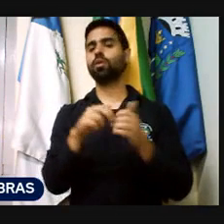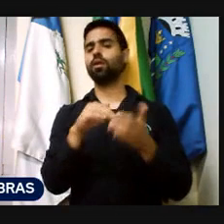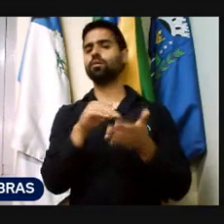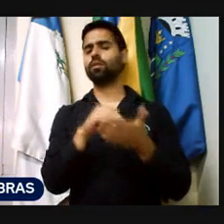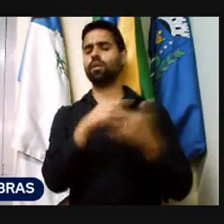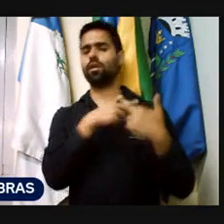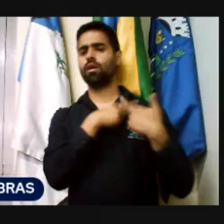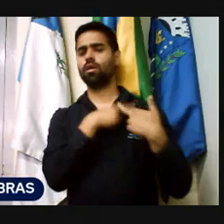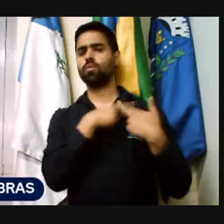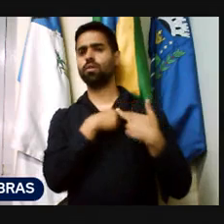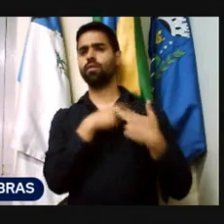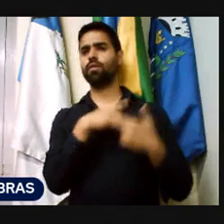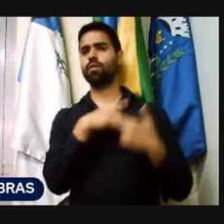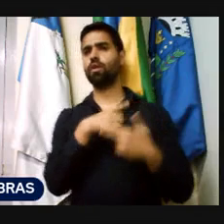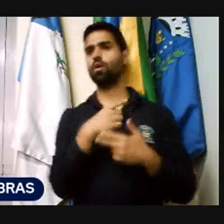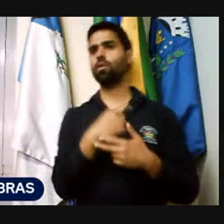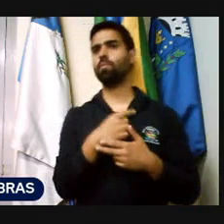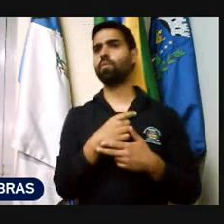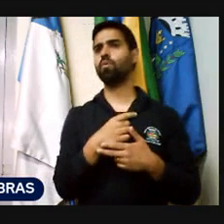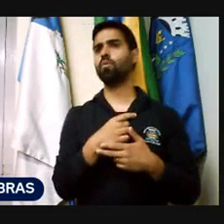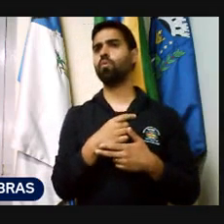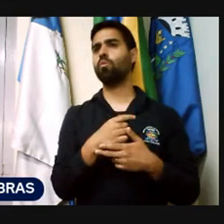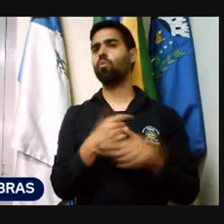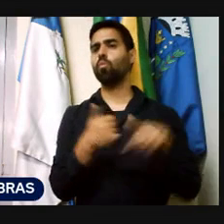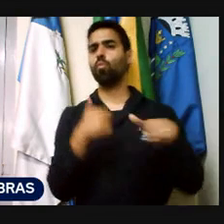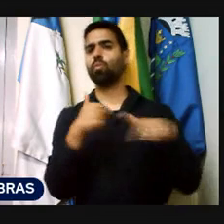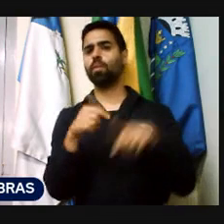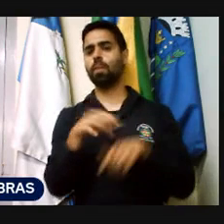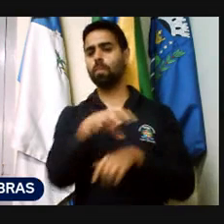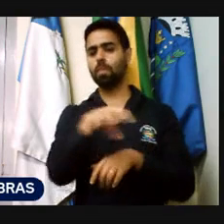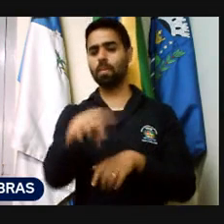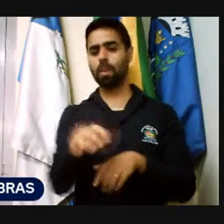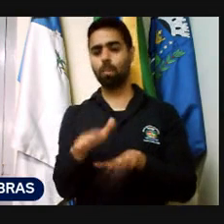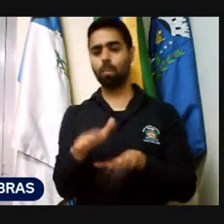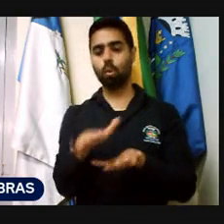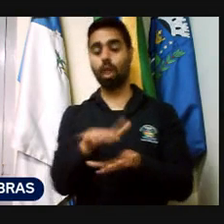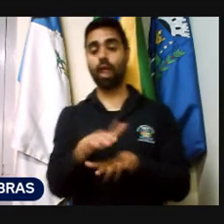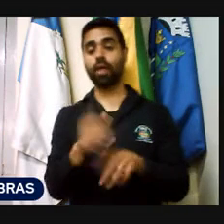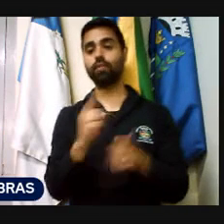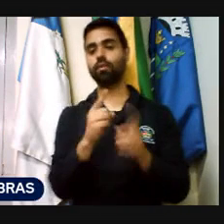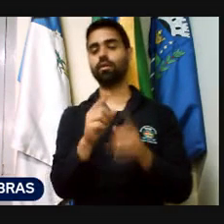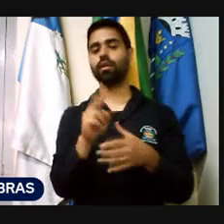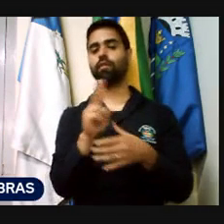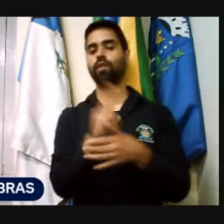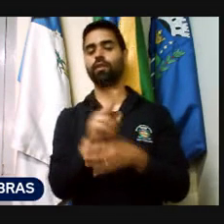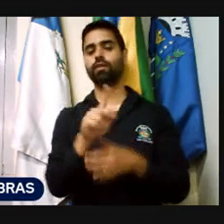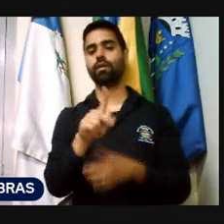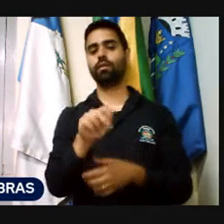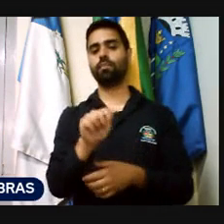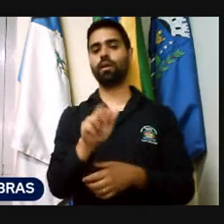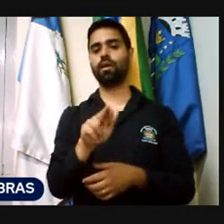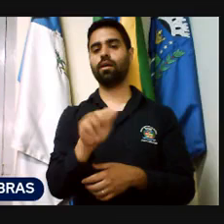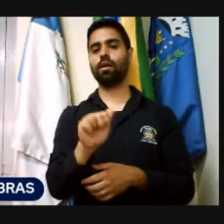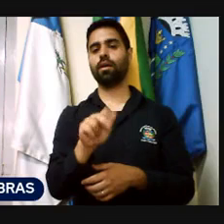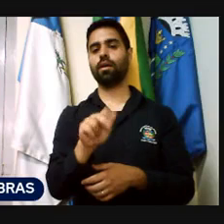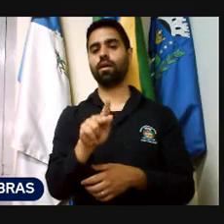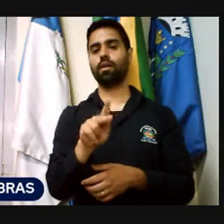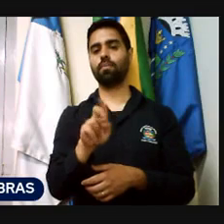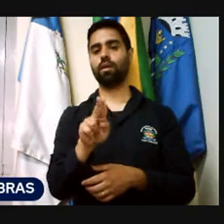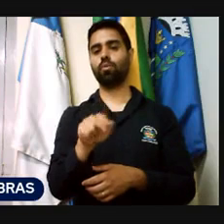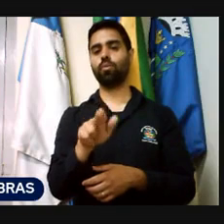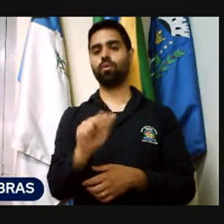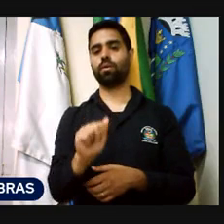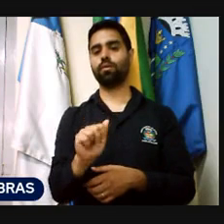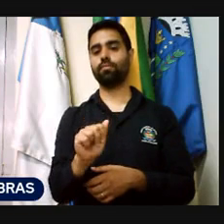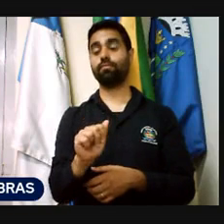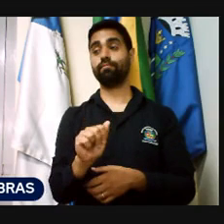responsável, uma operação tapa-buracos com urgência na estrada Valença-Parapeúna. Principalmente entre os trechos